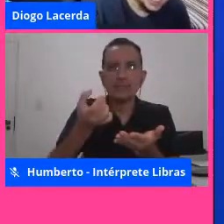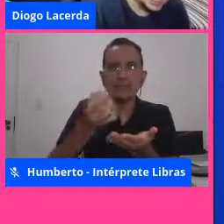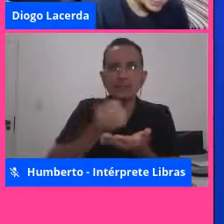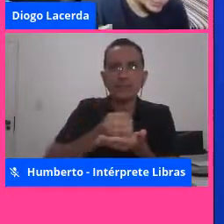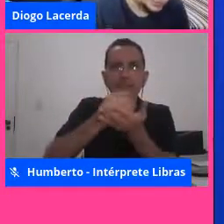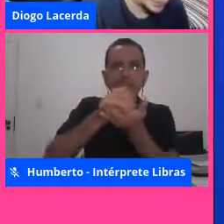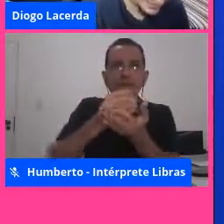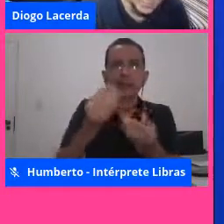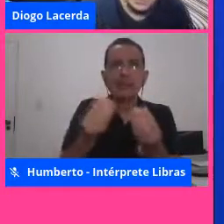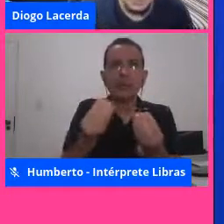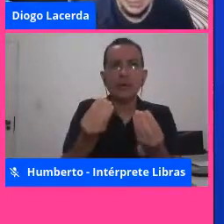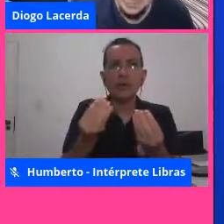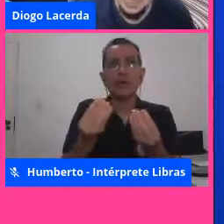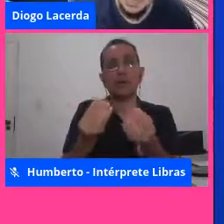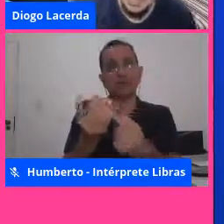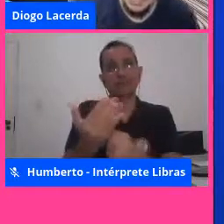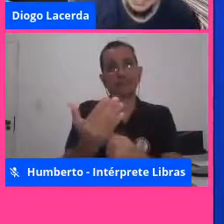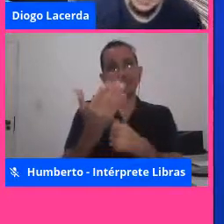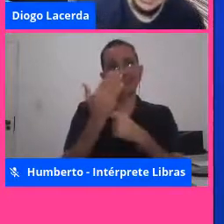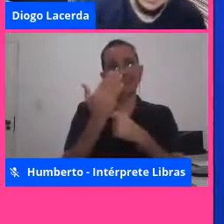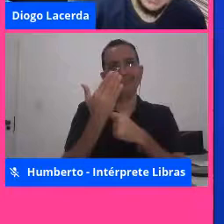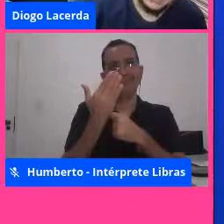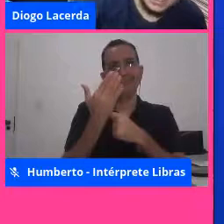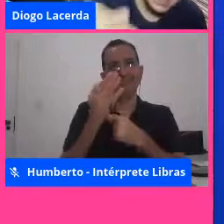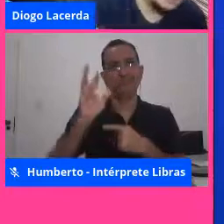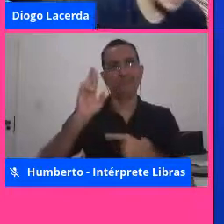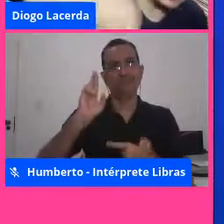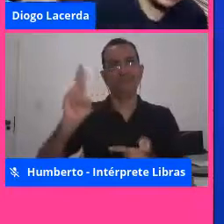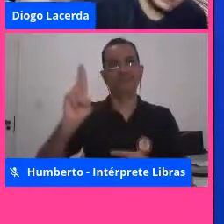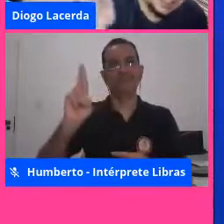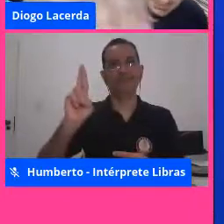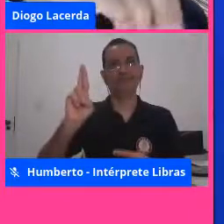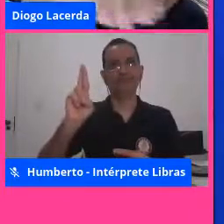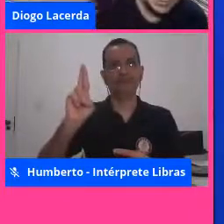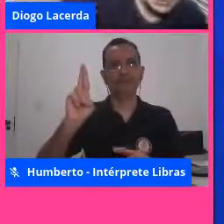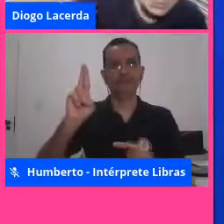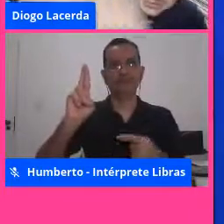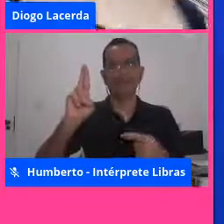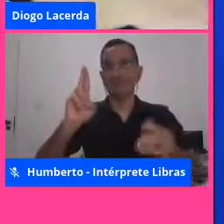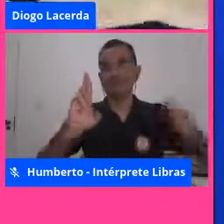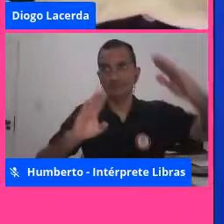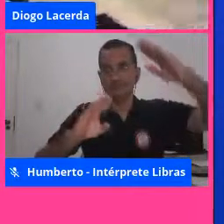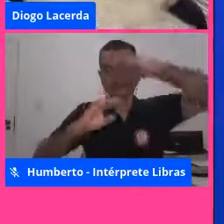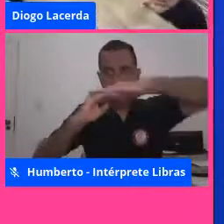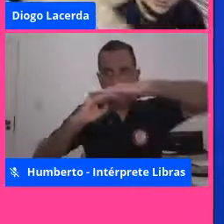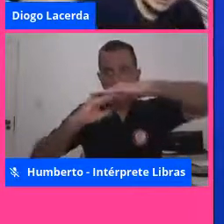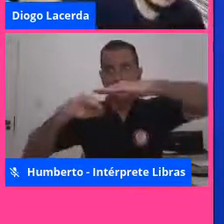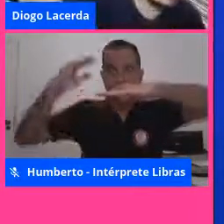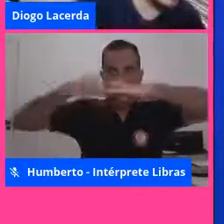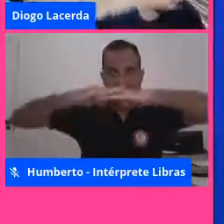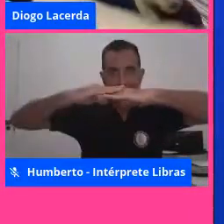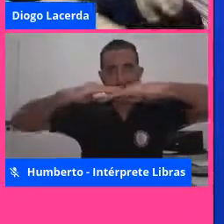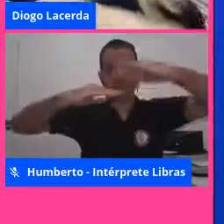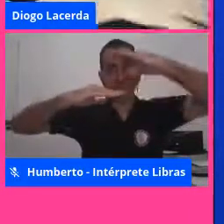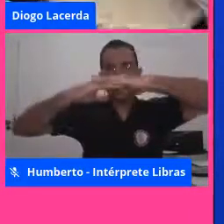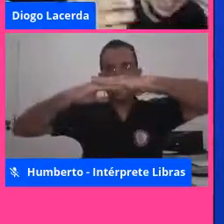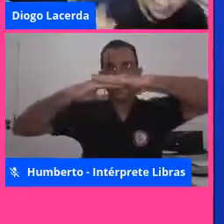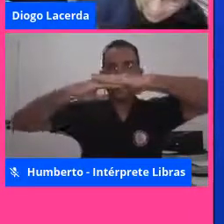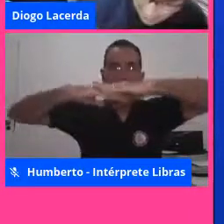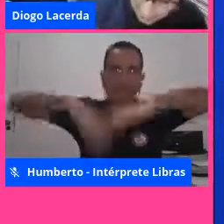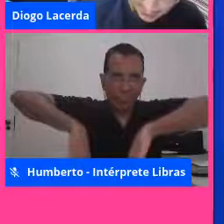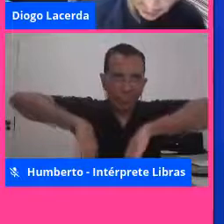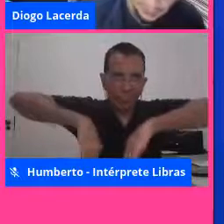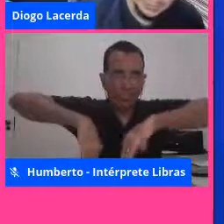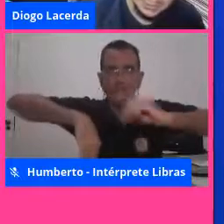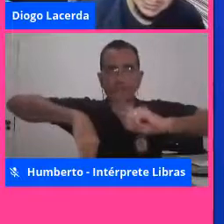justamente ela que vai ser responsável por fazer que a peça de cima, que o plástico de cima, que o desenho de cima não desmorone, não